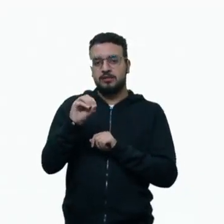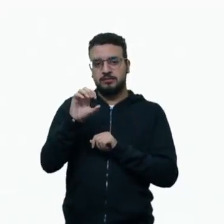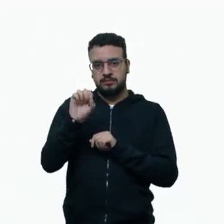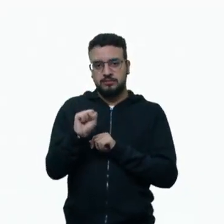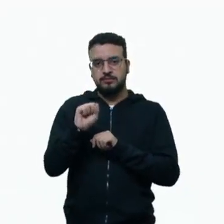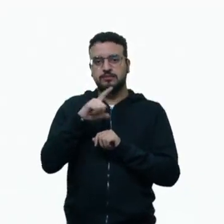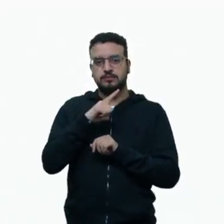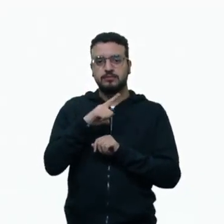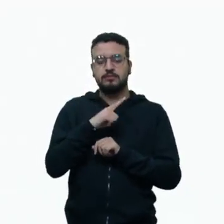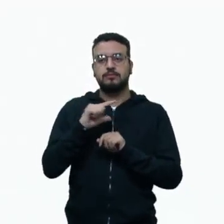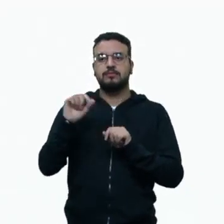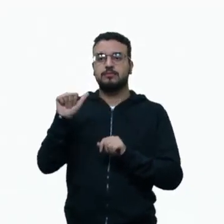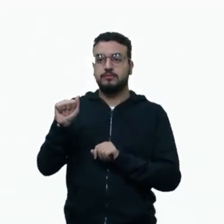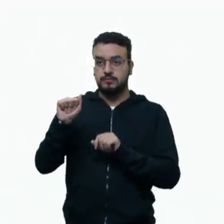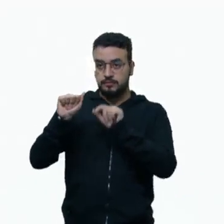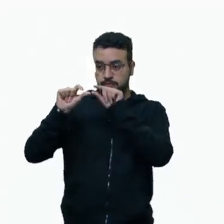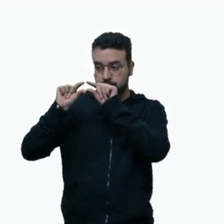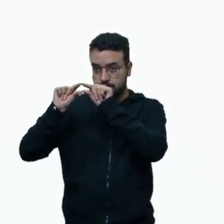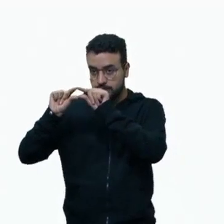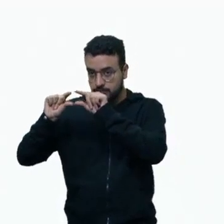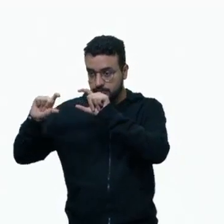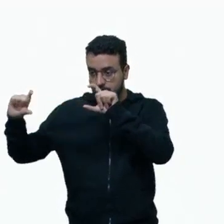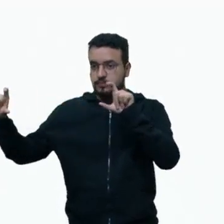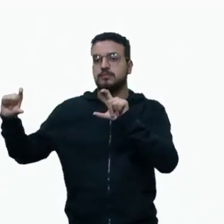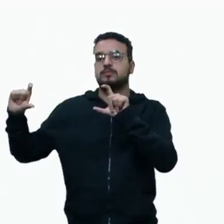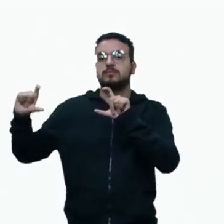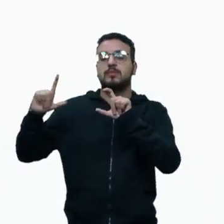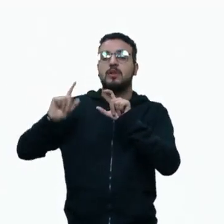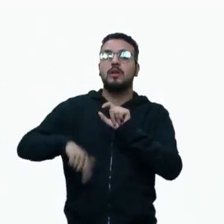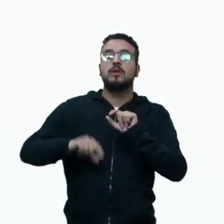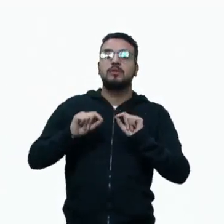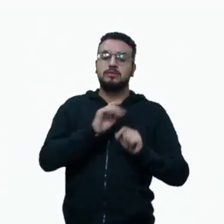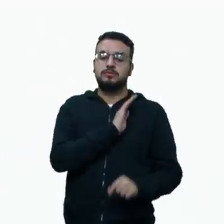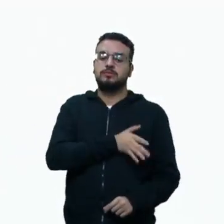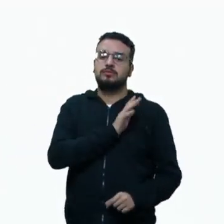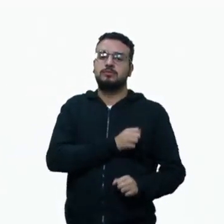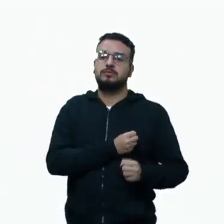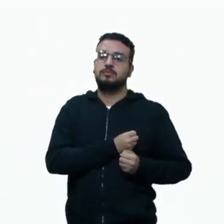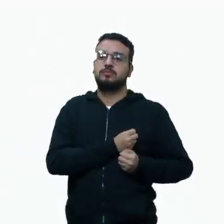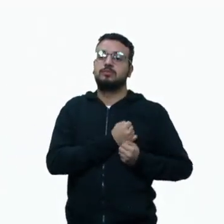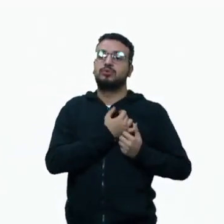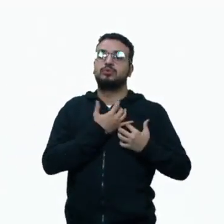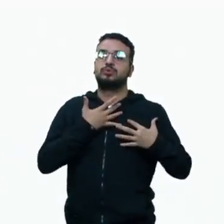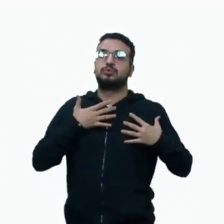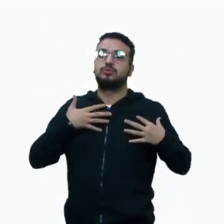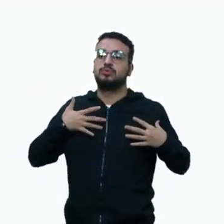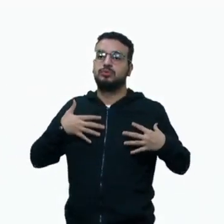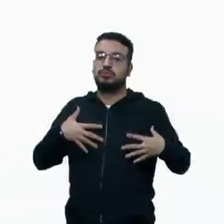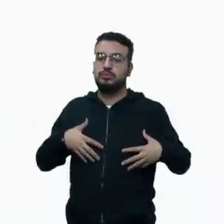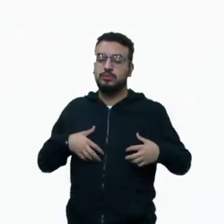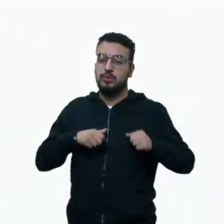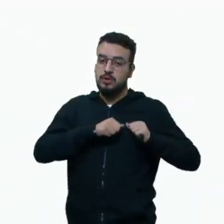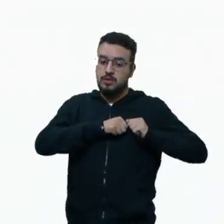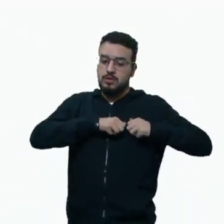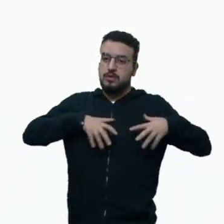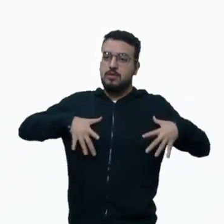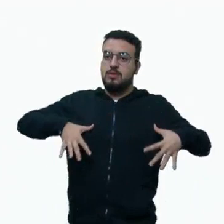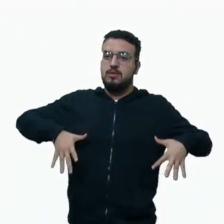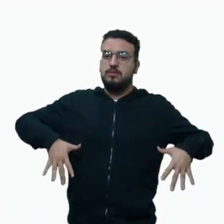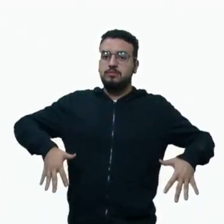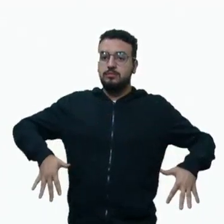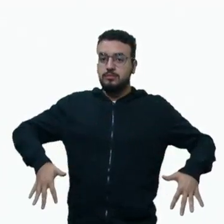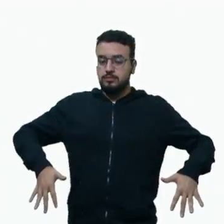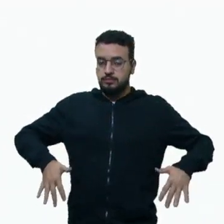eu tenho as artérias que transportam sangue em direção divergente ao coração. Gente, se é divergente, ele está levando